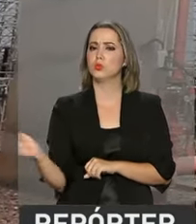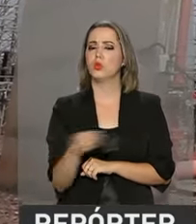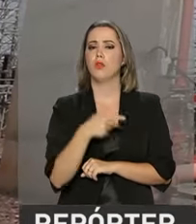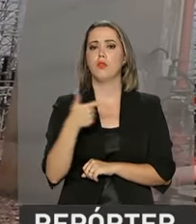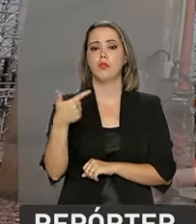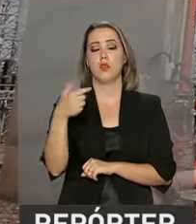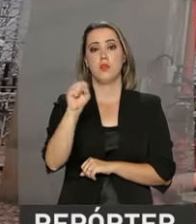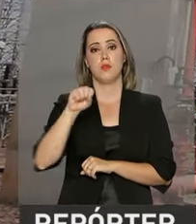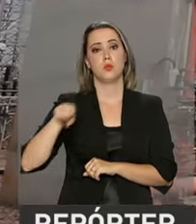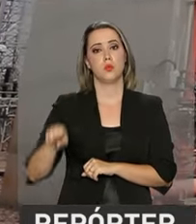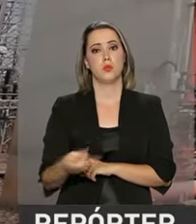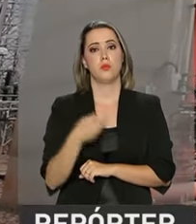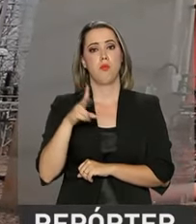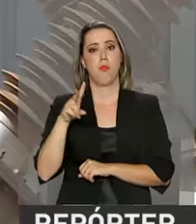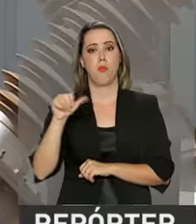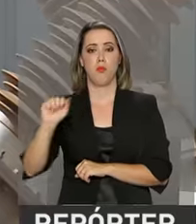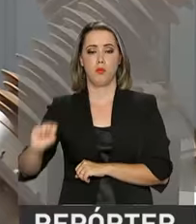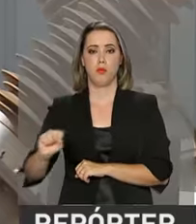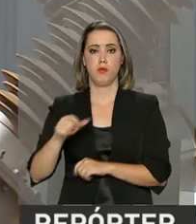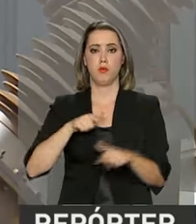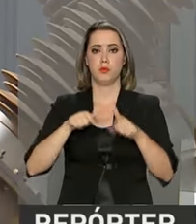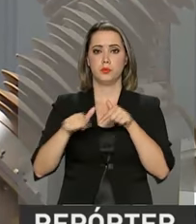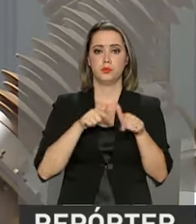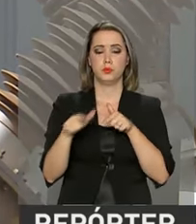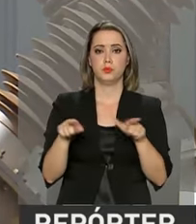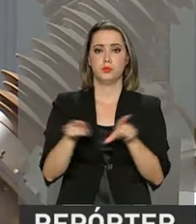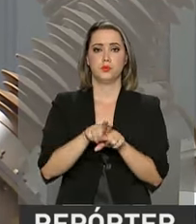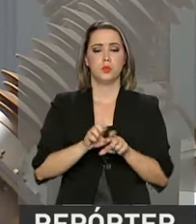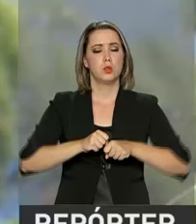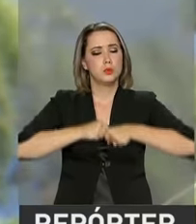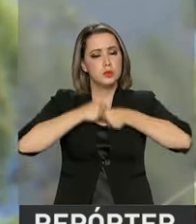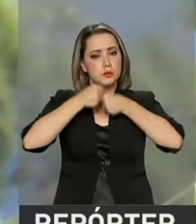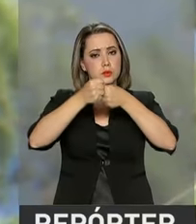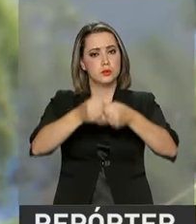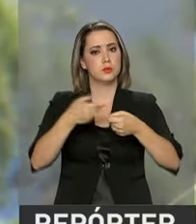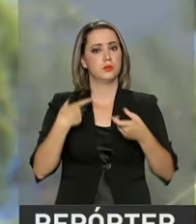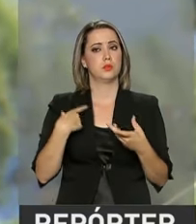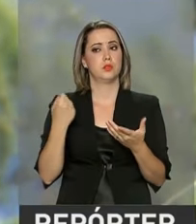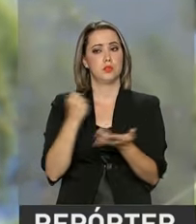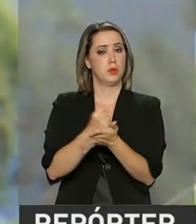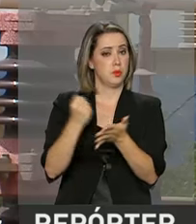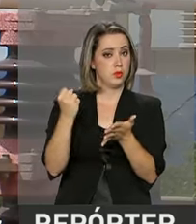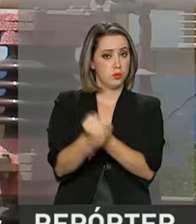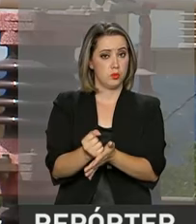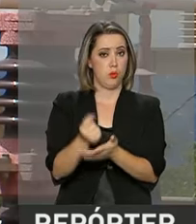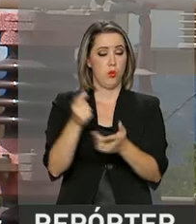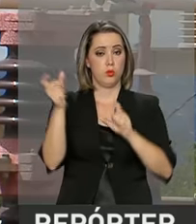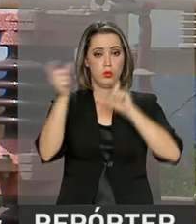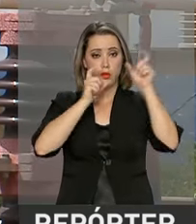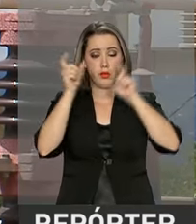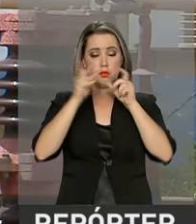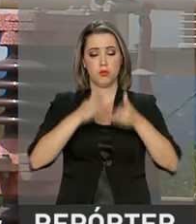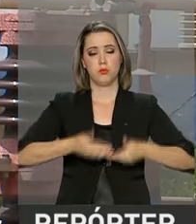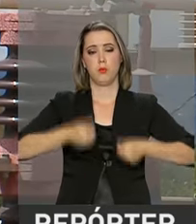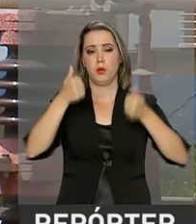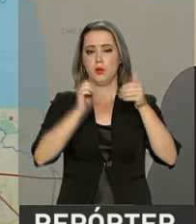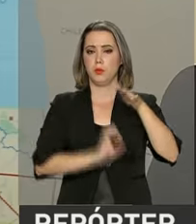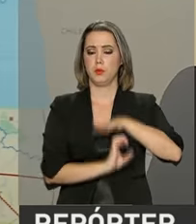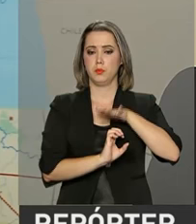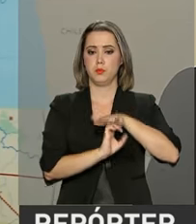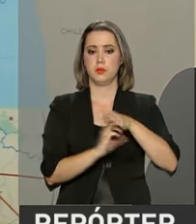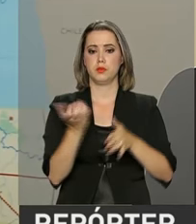28 mil vagas de emprego o governo tem se empenhado para que os leilões se tornem mais atrativos para os investidores